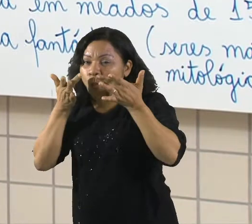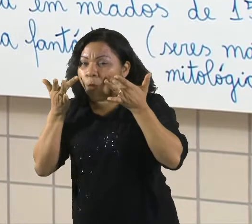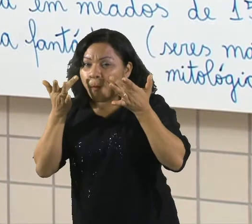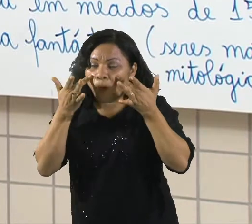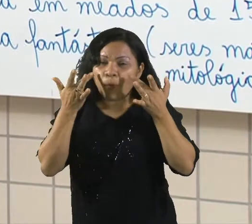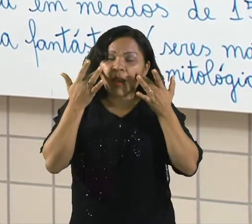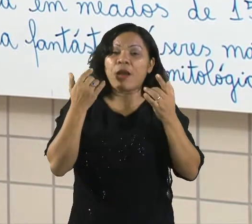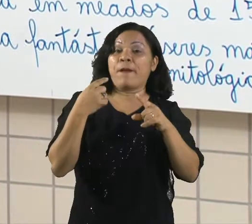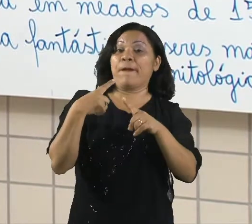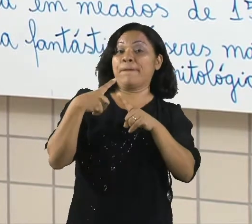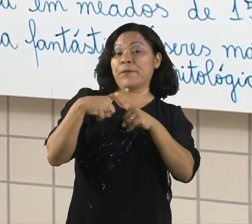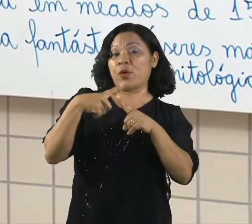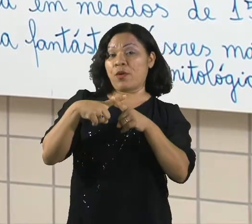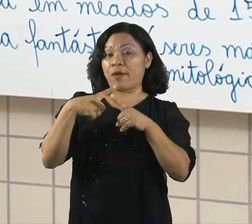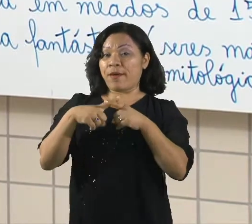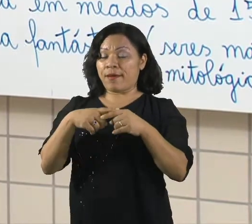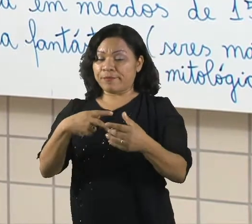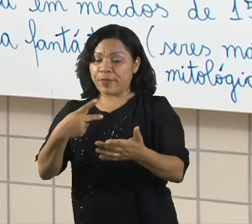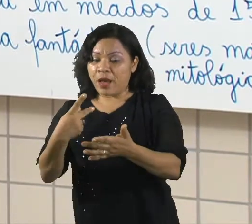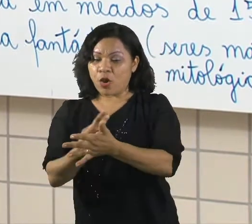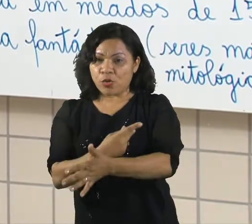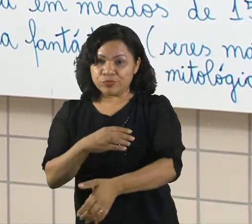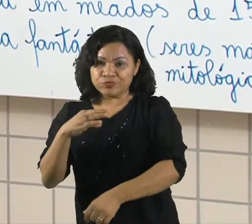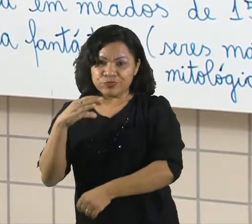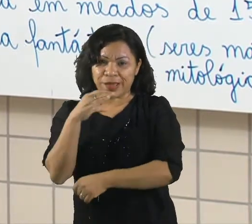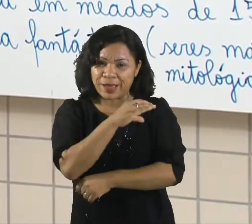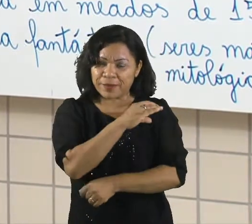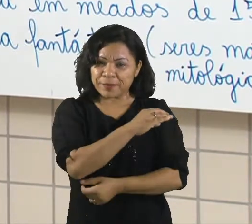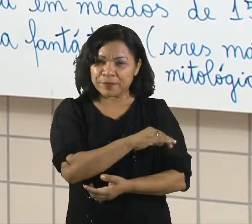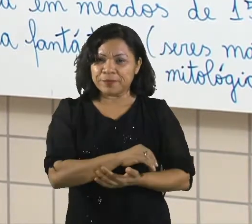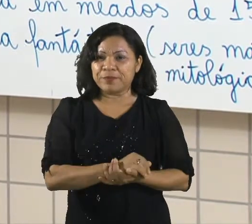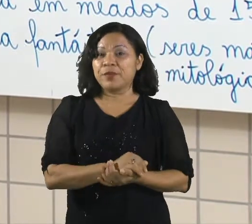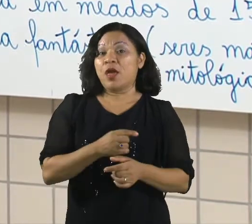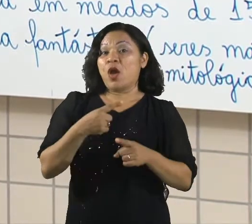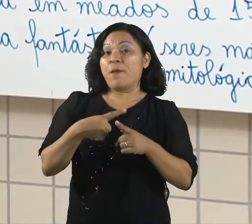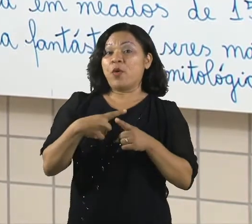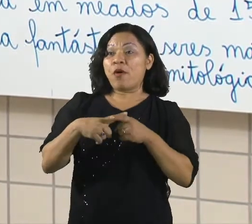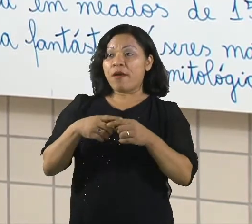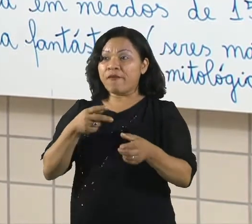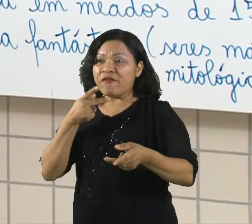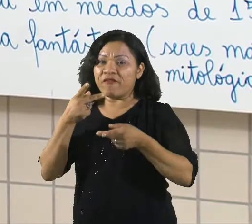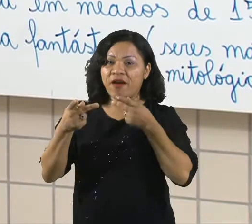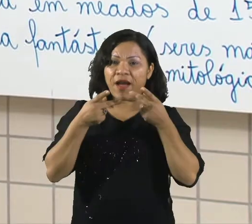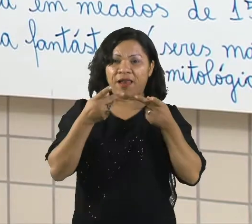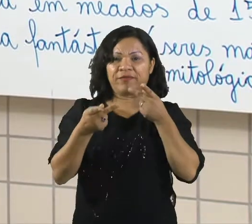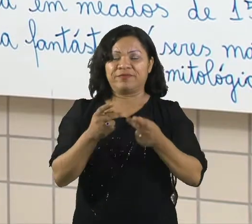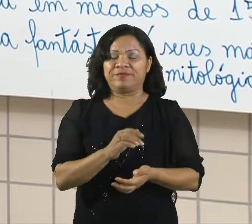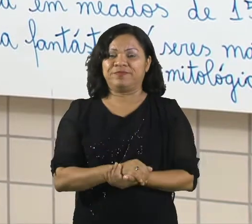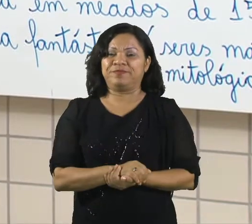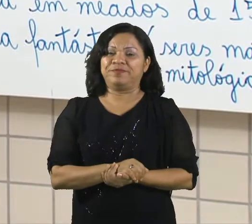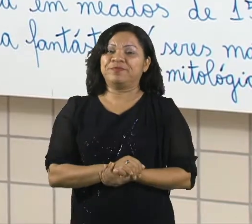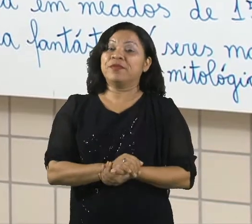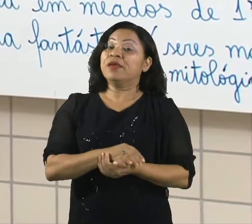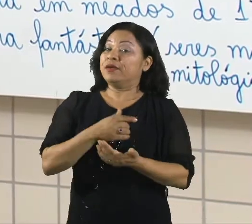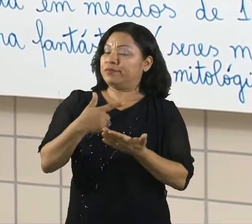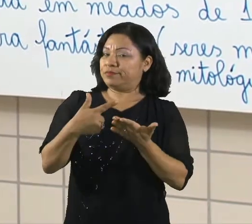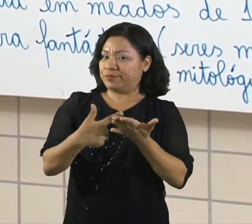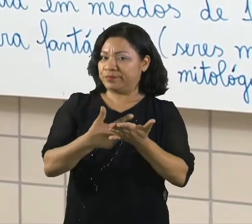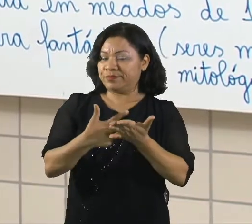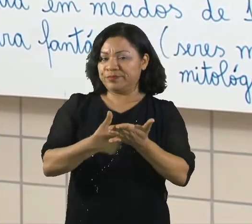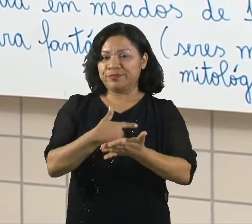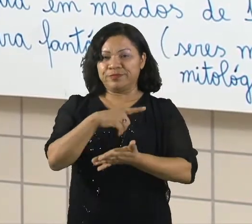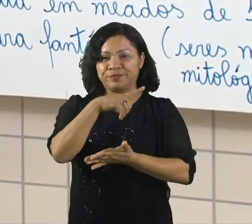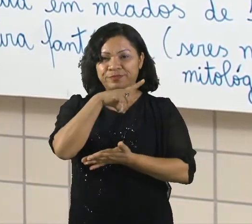mais, ela acontece de maneira mais rápida, porque só é a partir de falas. Esse livro tem